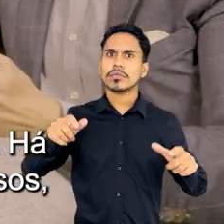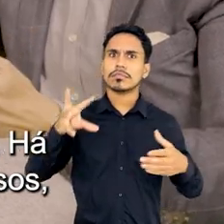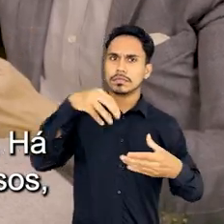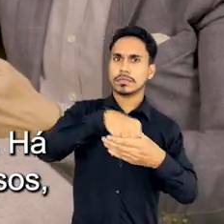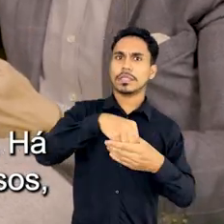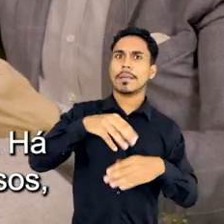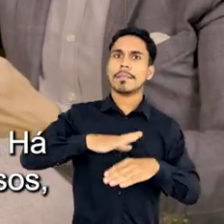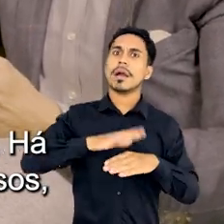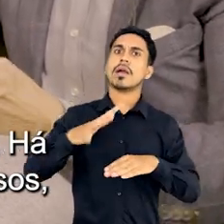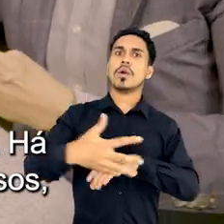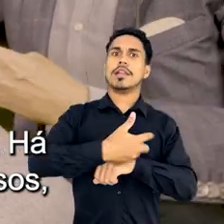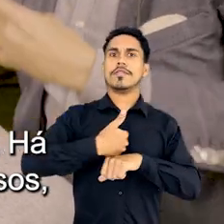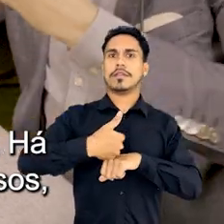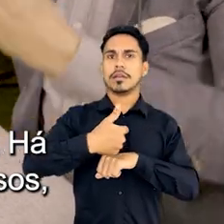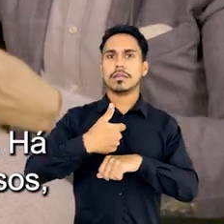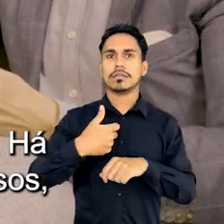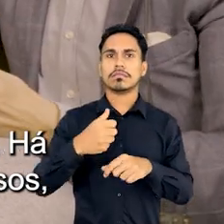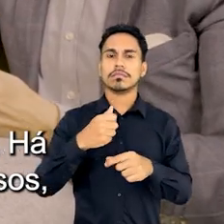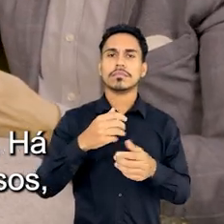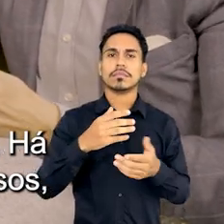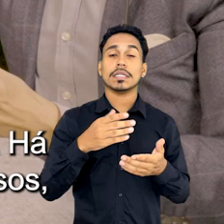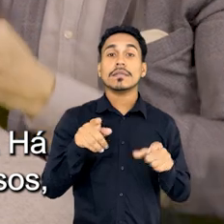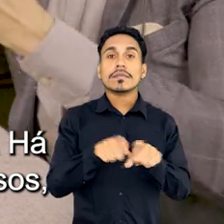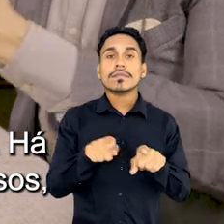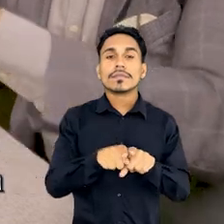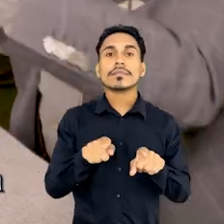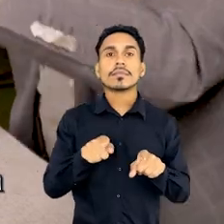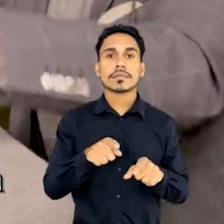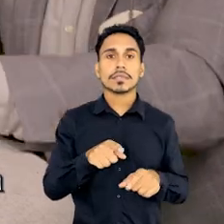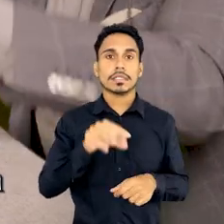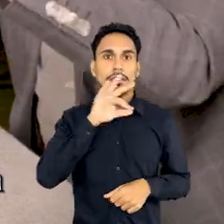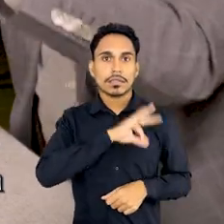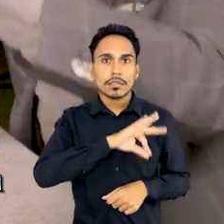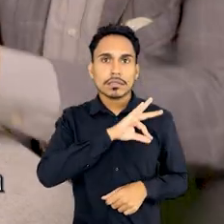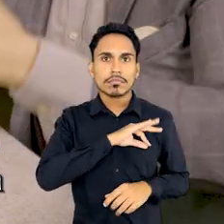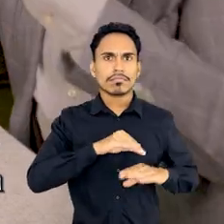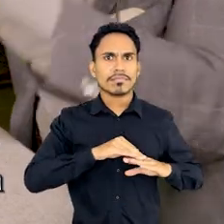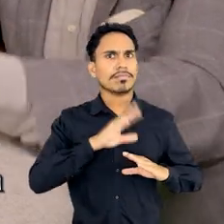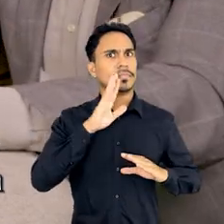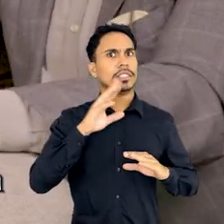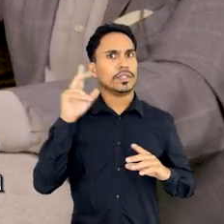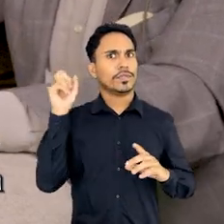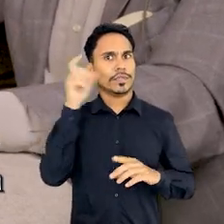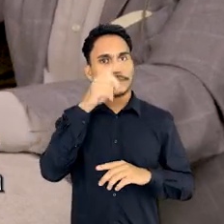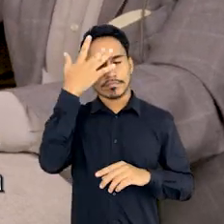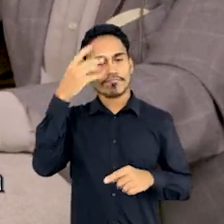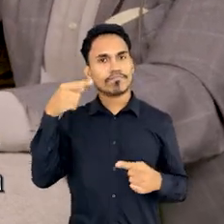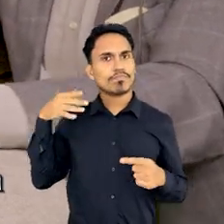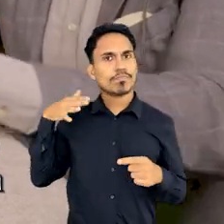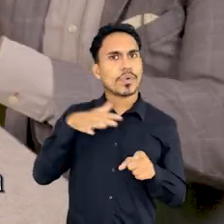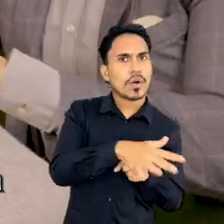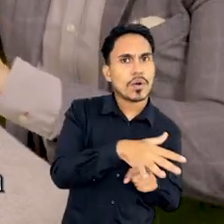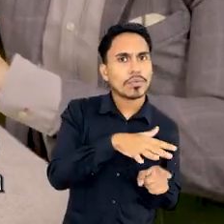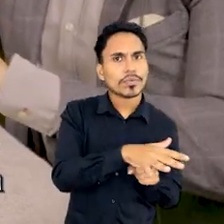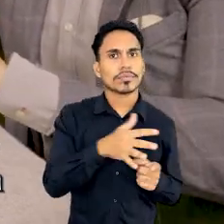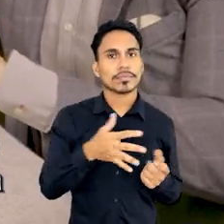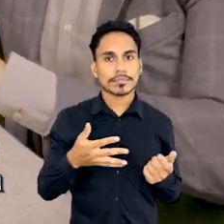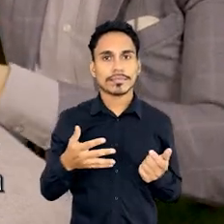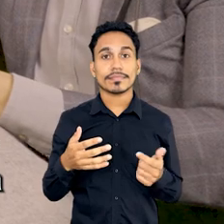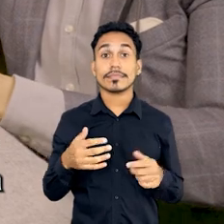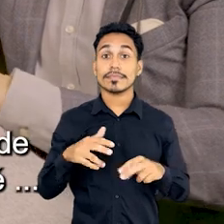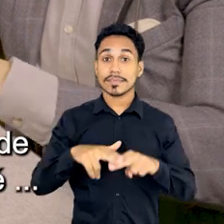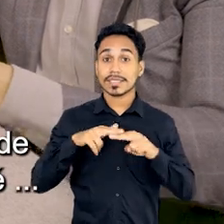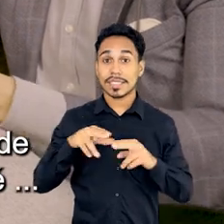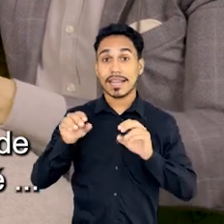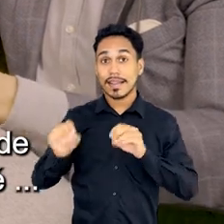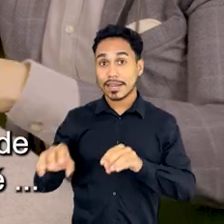qualificadas há muito mais investimento no servidor os processos por conta dos salários mais altos são muito mais concorridos sim então e a